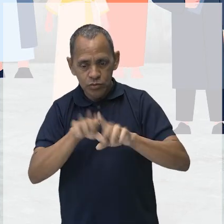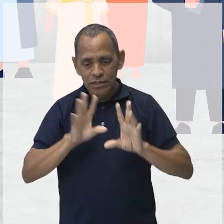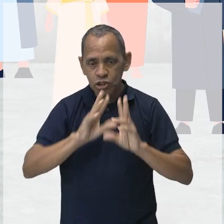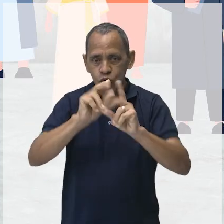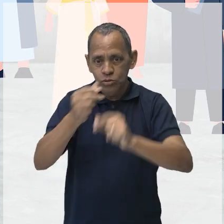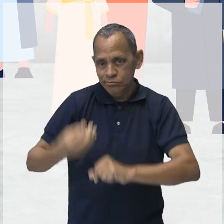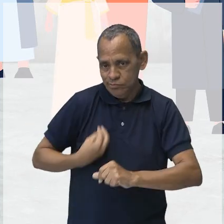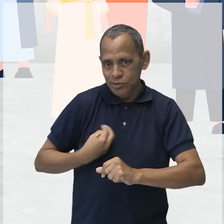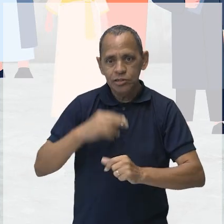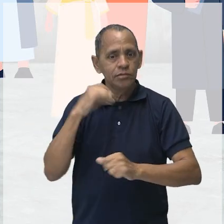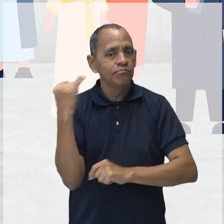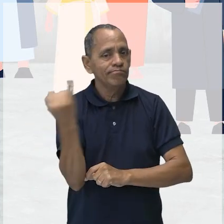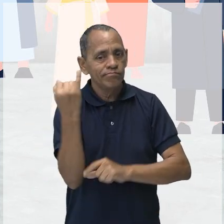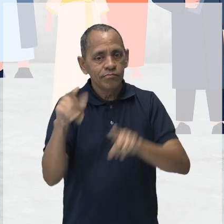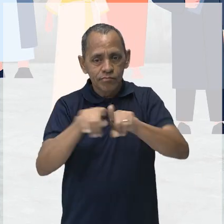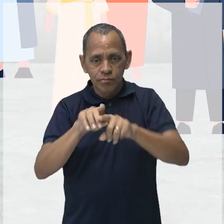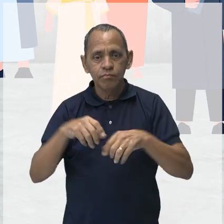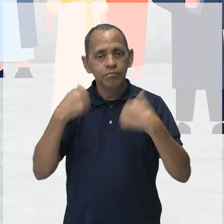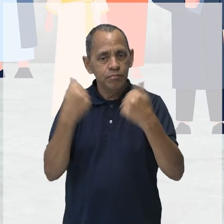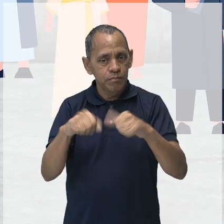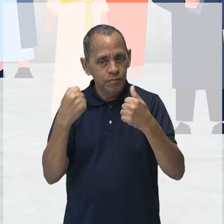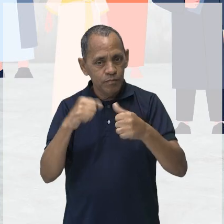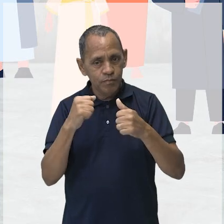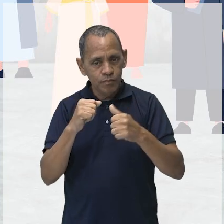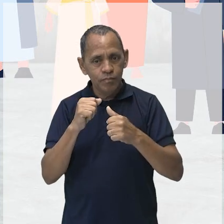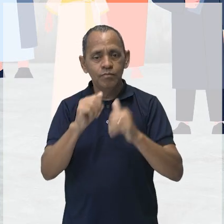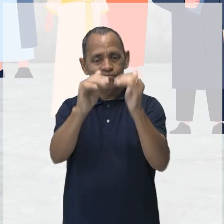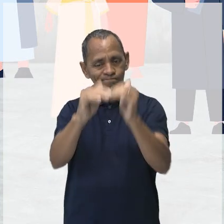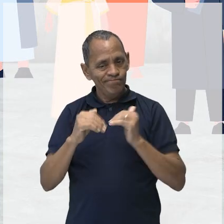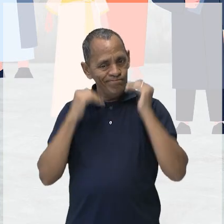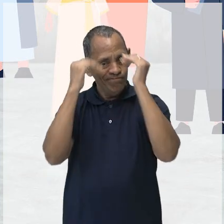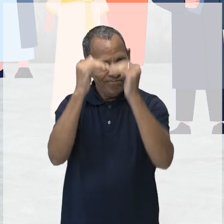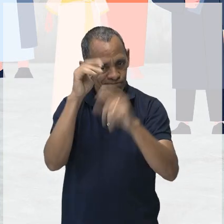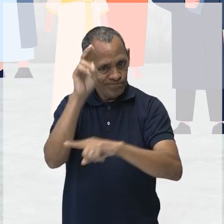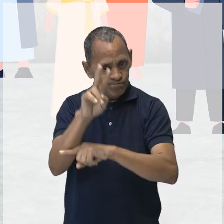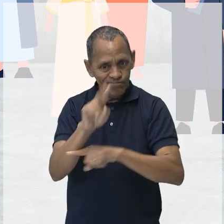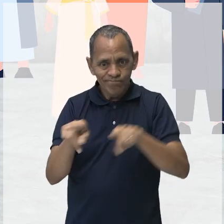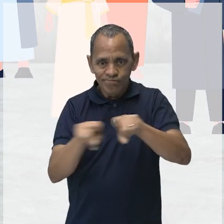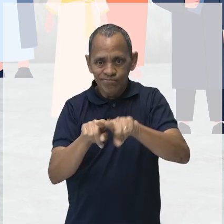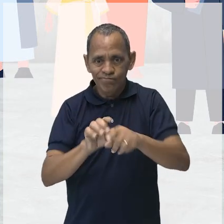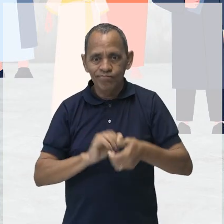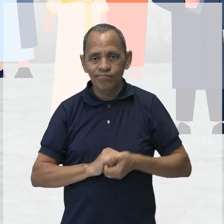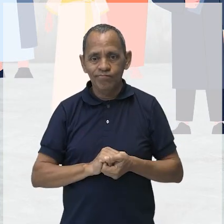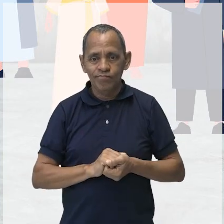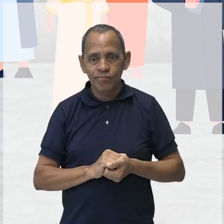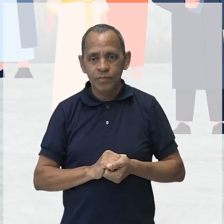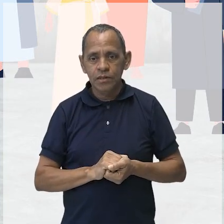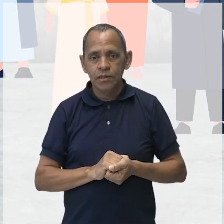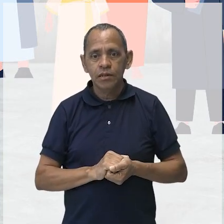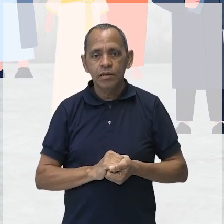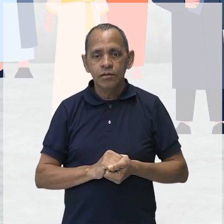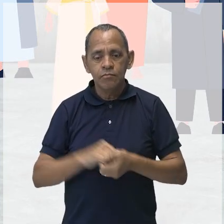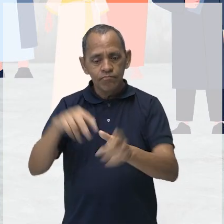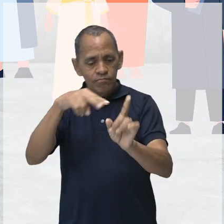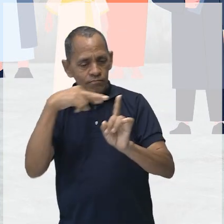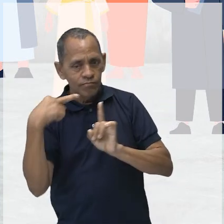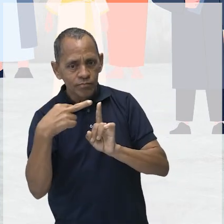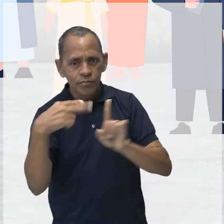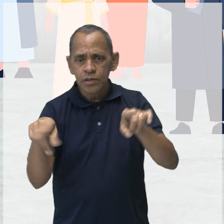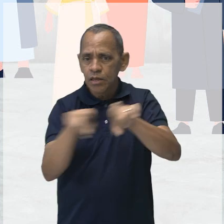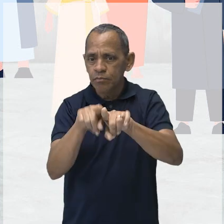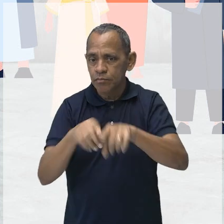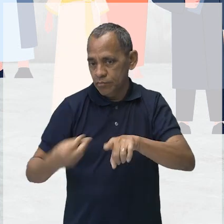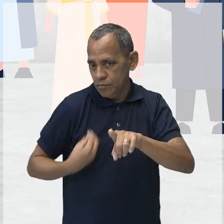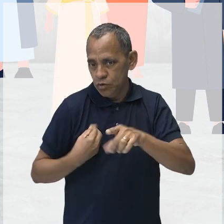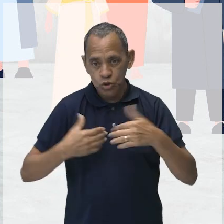são importantes e devem ser priorizadas e preservadas. Nesta perspectiva, também a vida